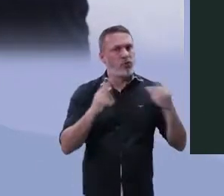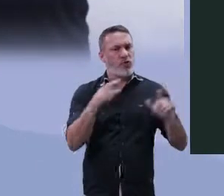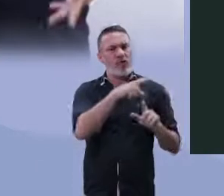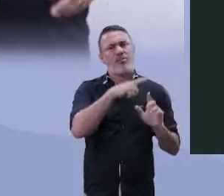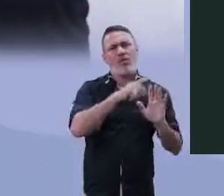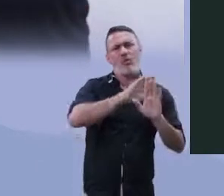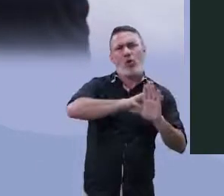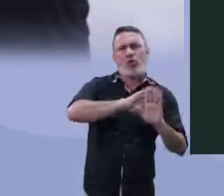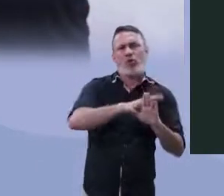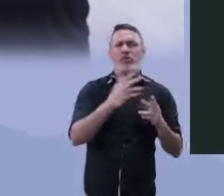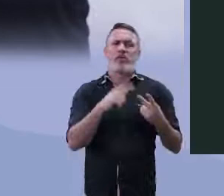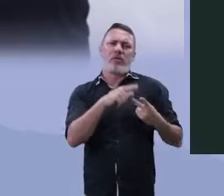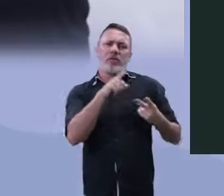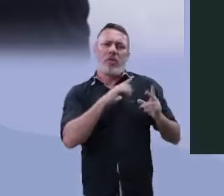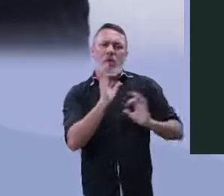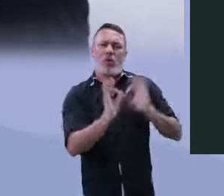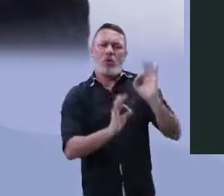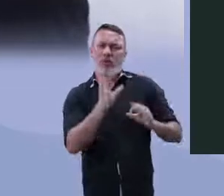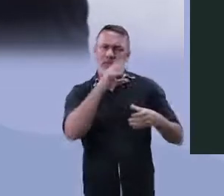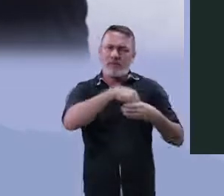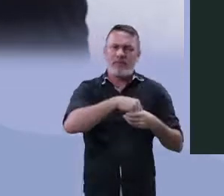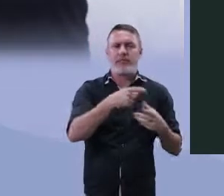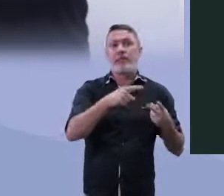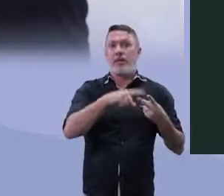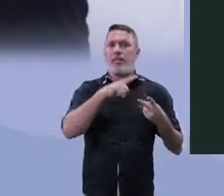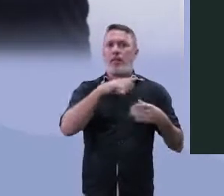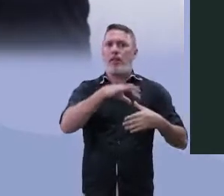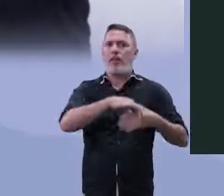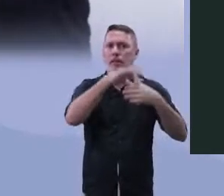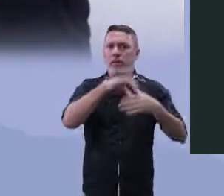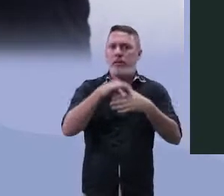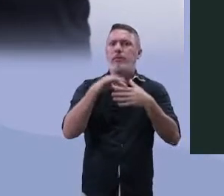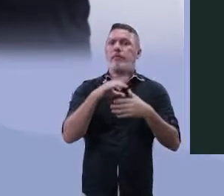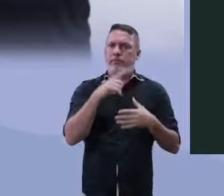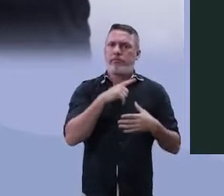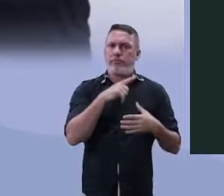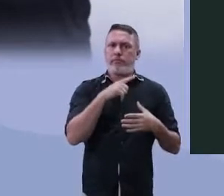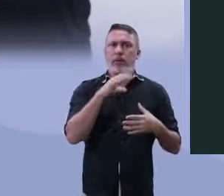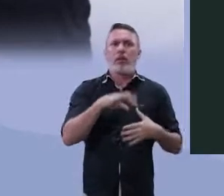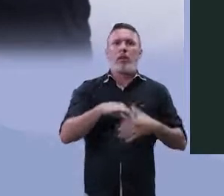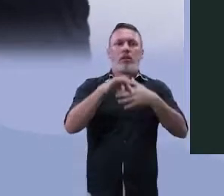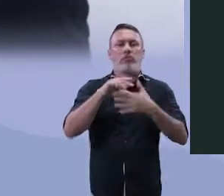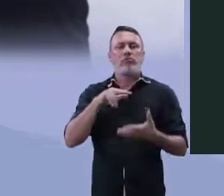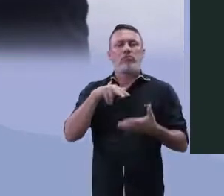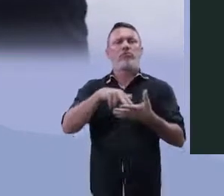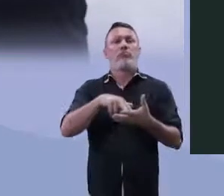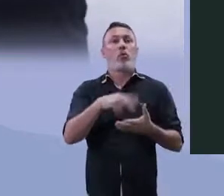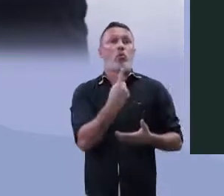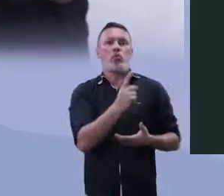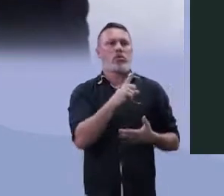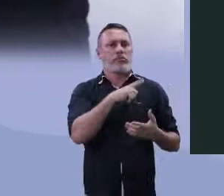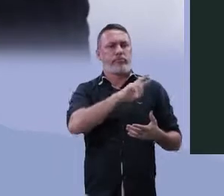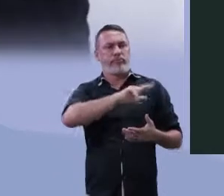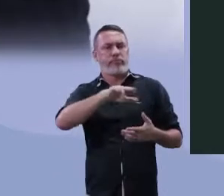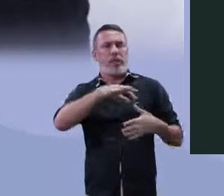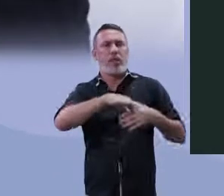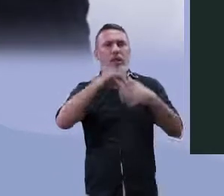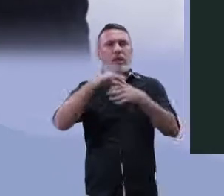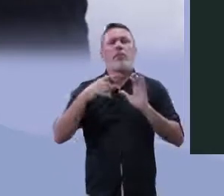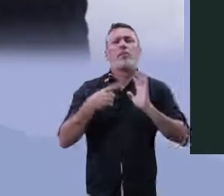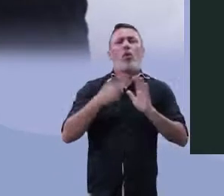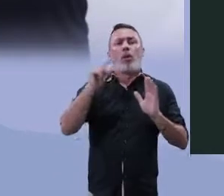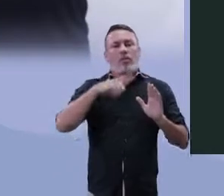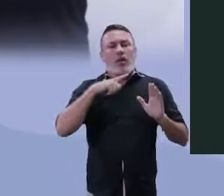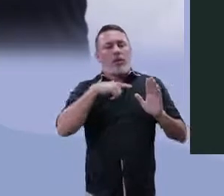tem uma ideologia, ele tem uma organização, tem lideranças, né, uma liderança, são lideranças, tá?